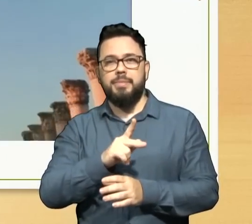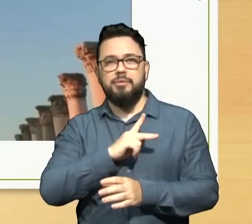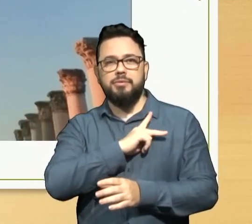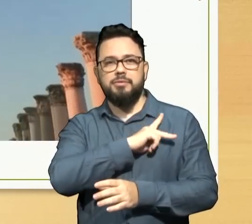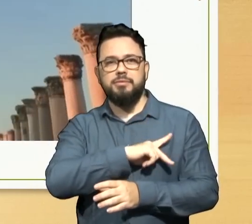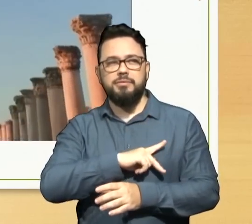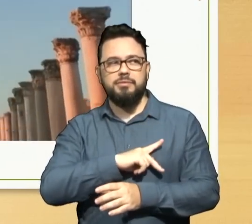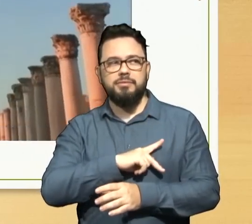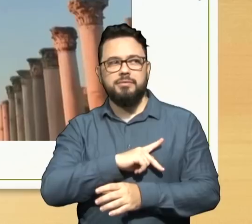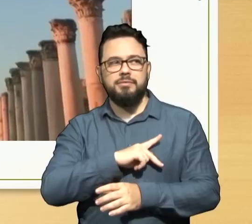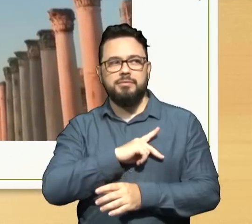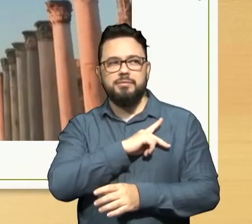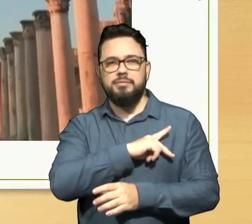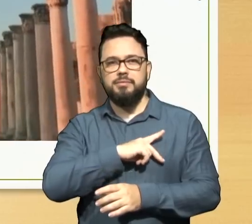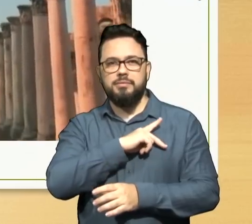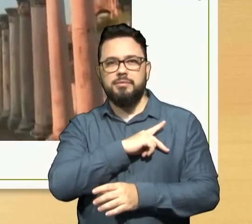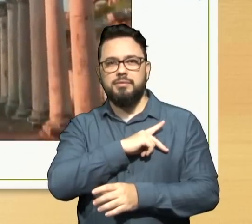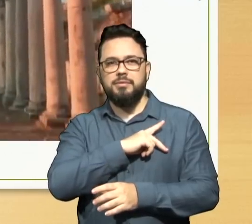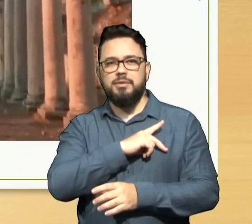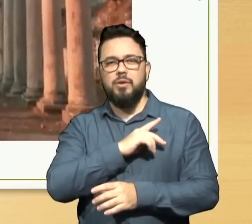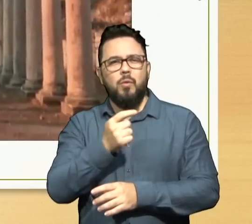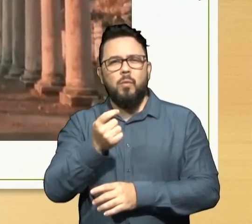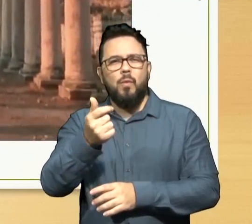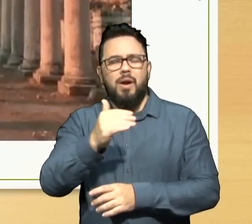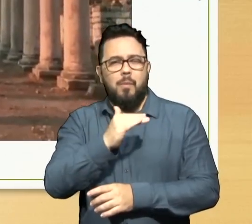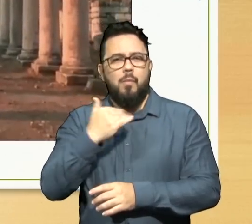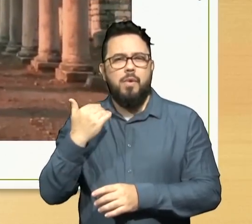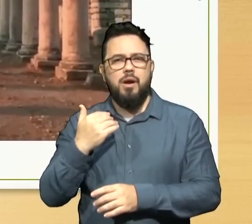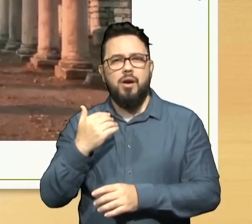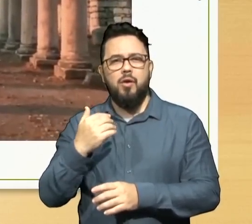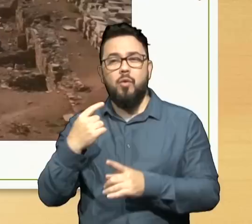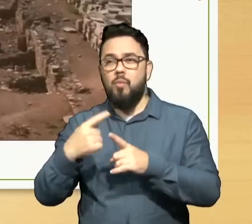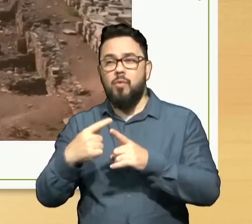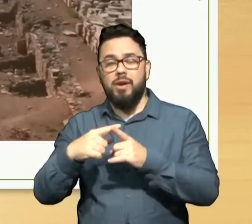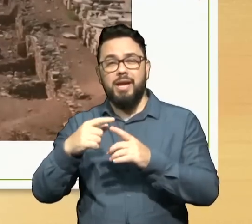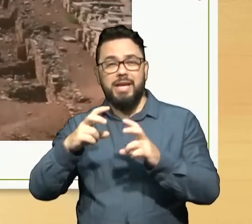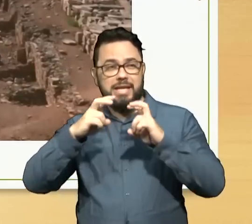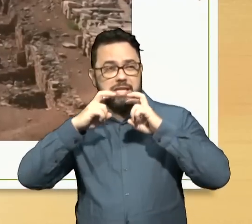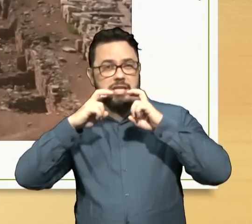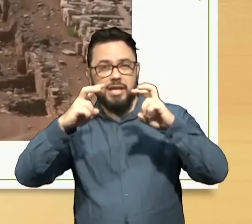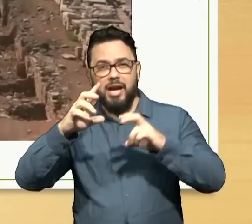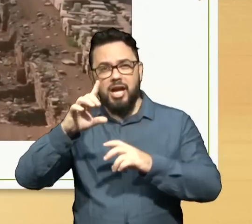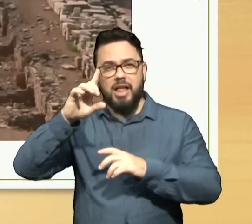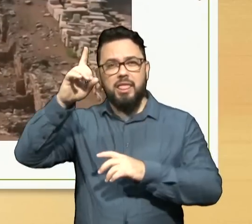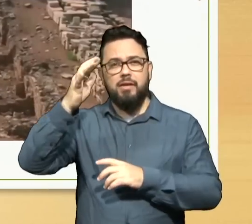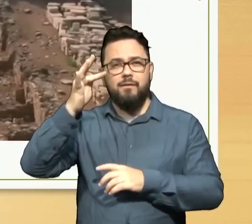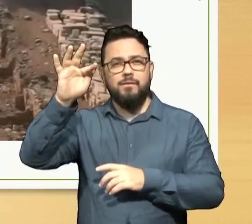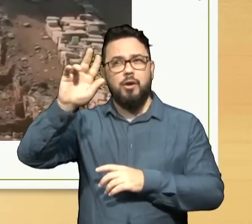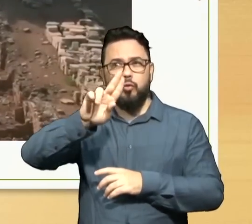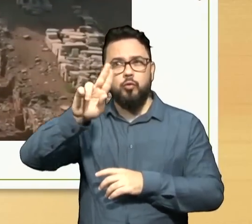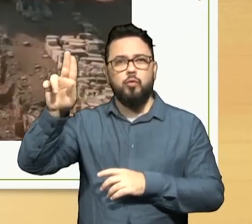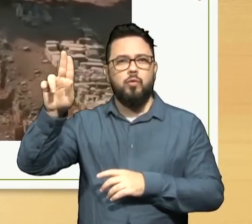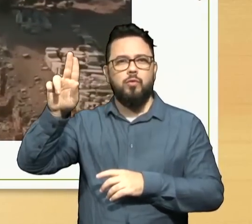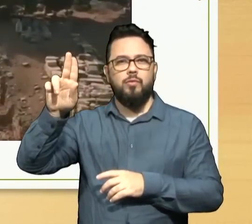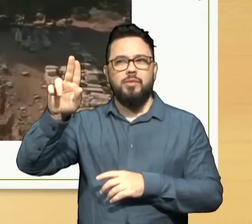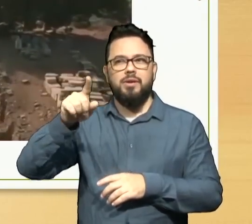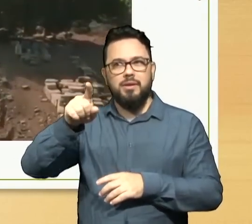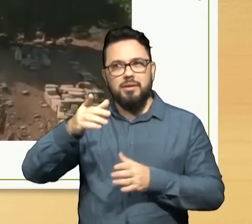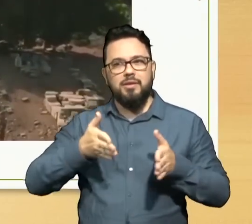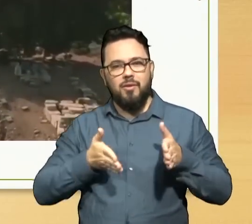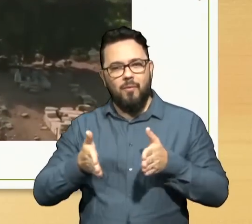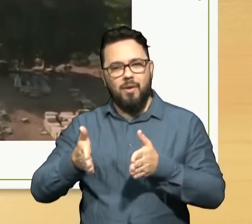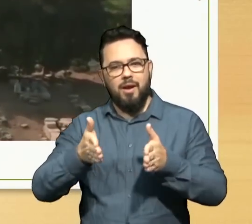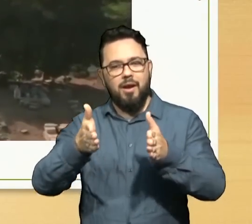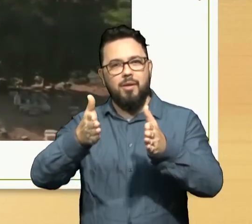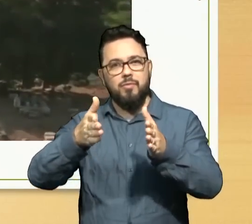foi ao teatro porque eles ficavam gritando grande adiana dos Efésios grande adiana dos Efésios e este é o caminho que dá para